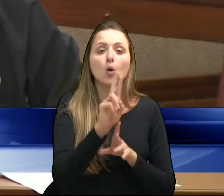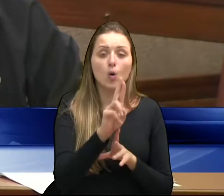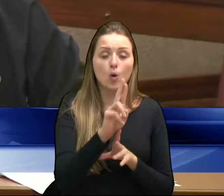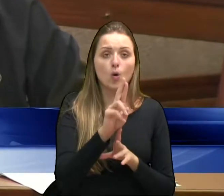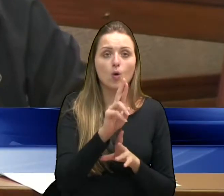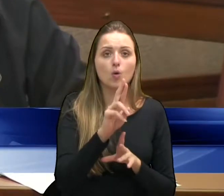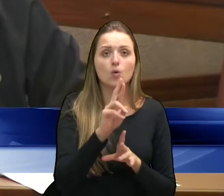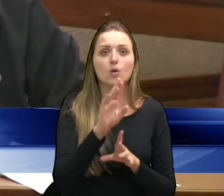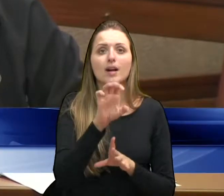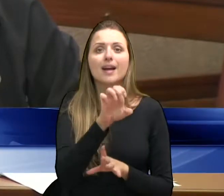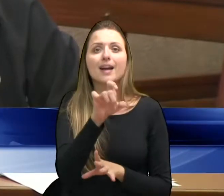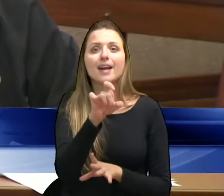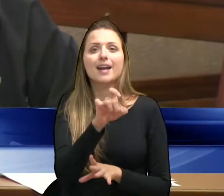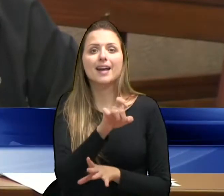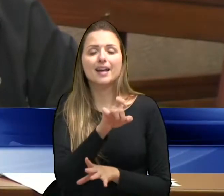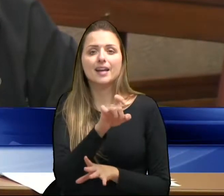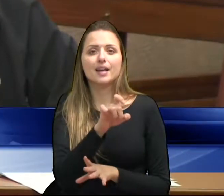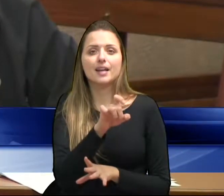os